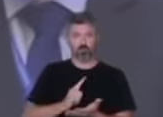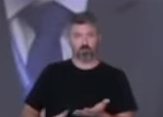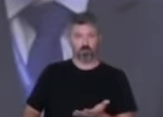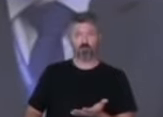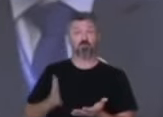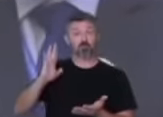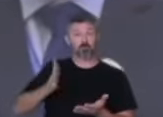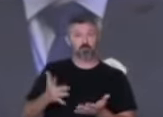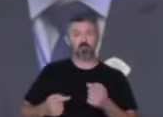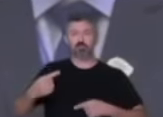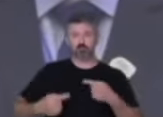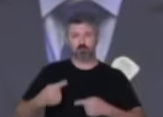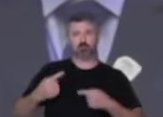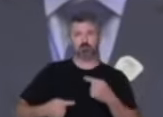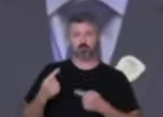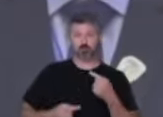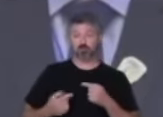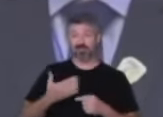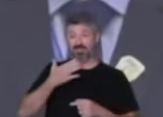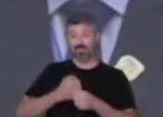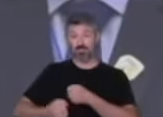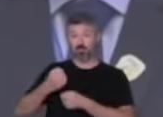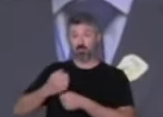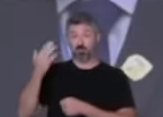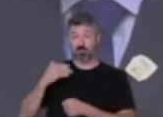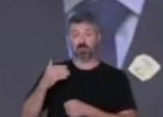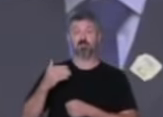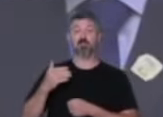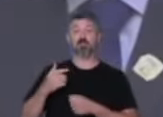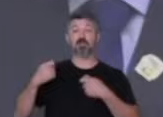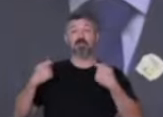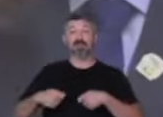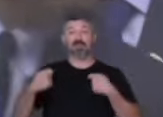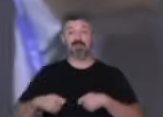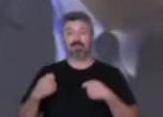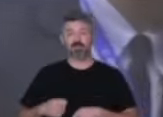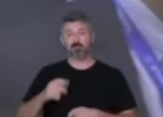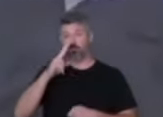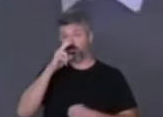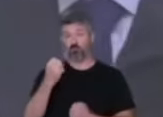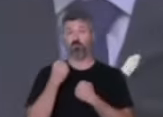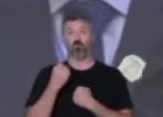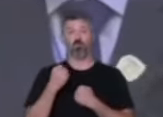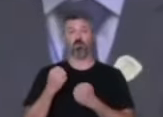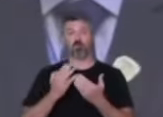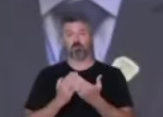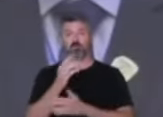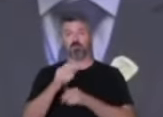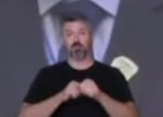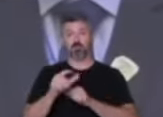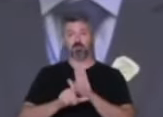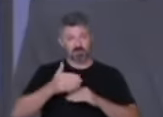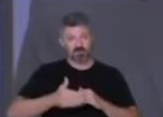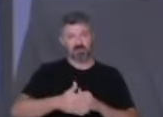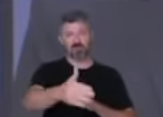Já estávamos discutindo, em dezembro do ano passado, a necessidade imperiosa de aprovar essa reforma